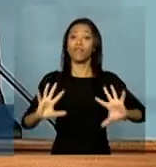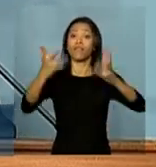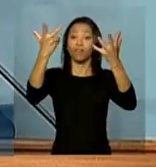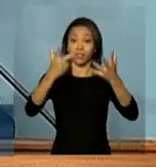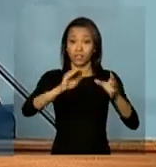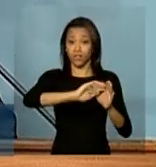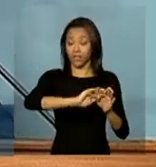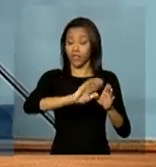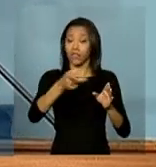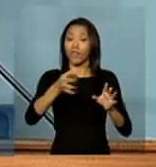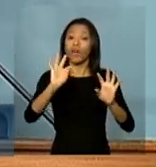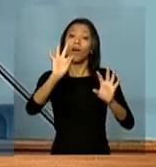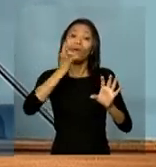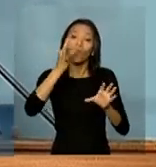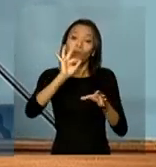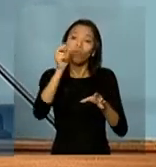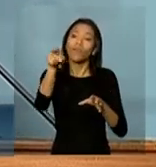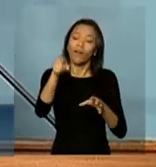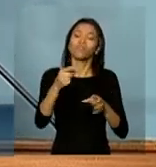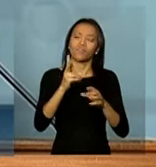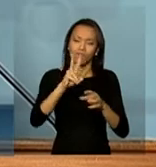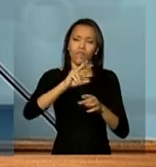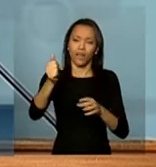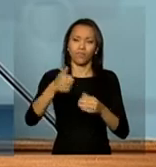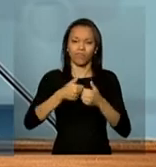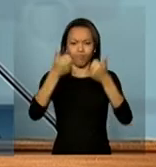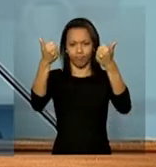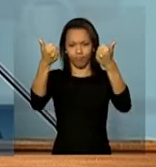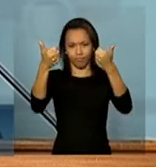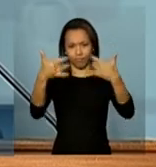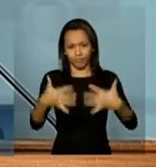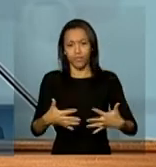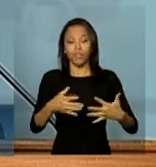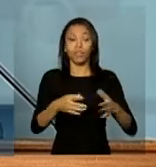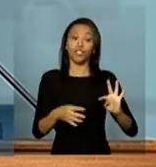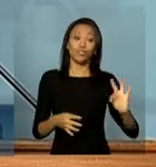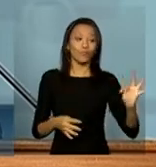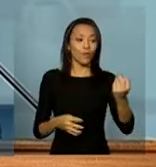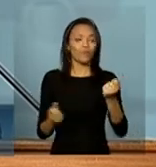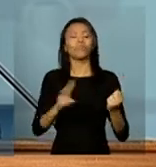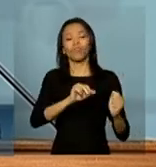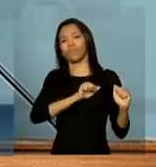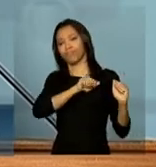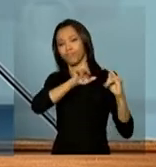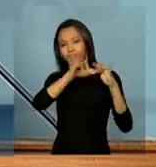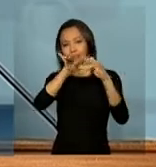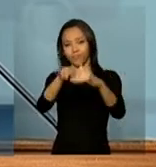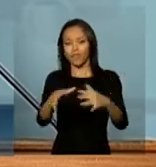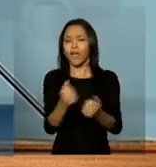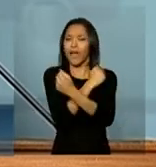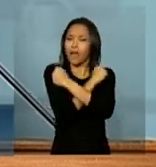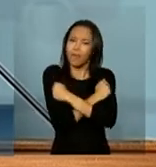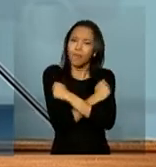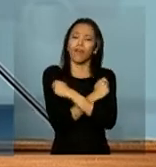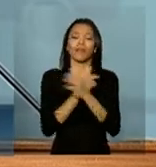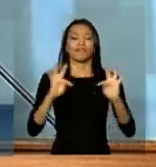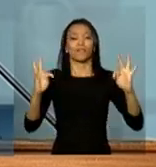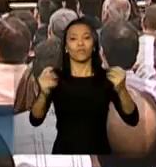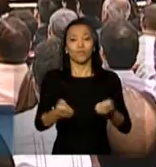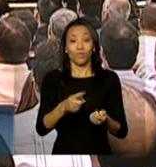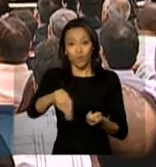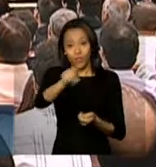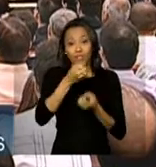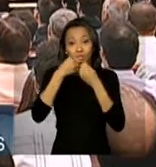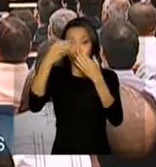na abertura da grande festa, aonde tenho certeza todos estarão presentes. Um grande abraço a todos, sejam